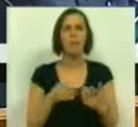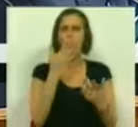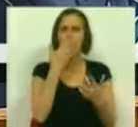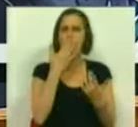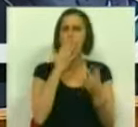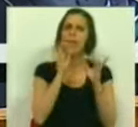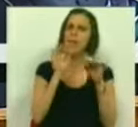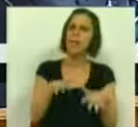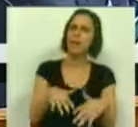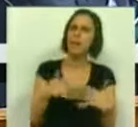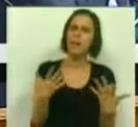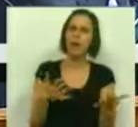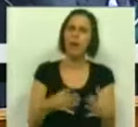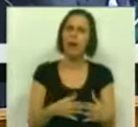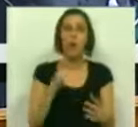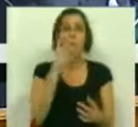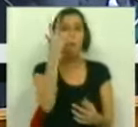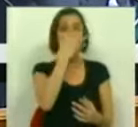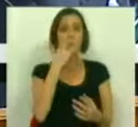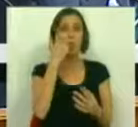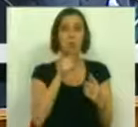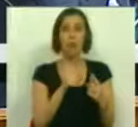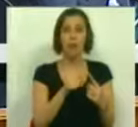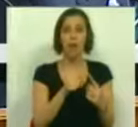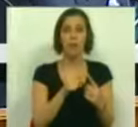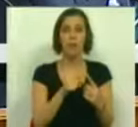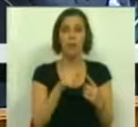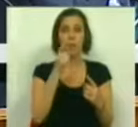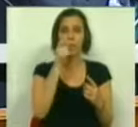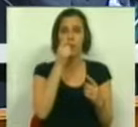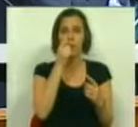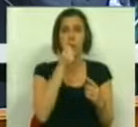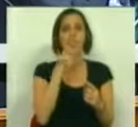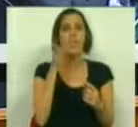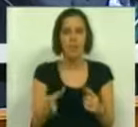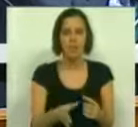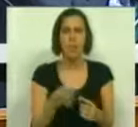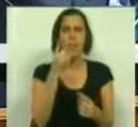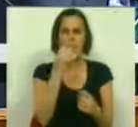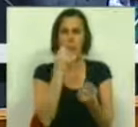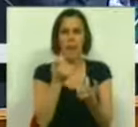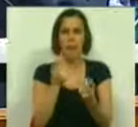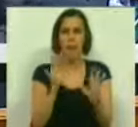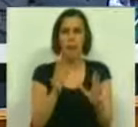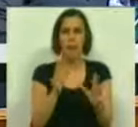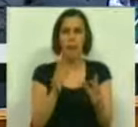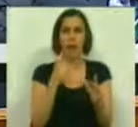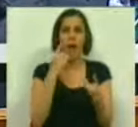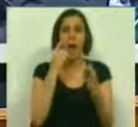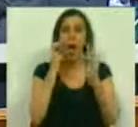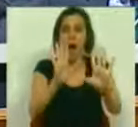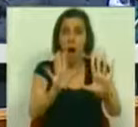uma peça que termina em que um personagem, Estragon, diz uma coisa destas: